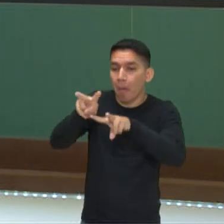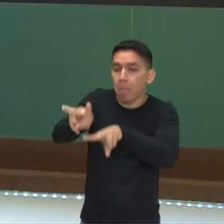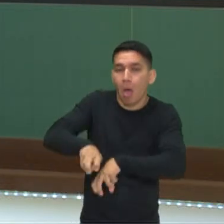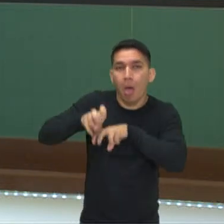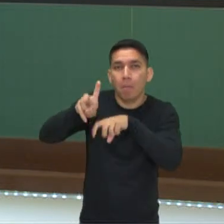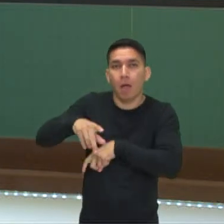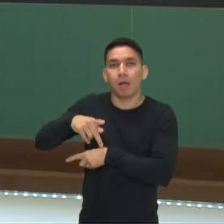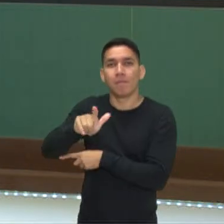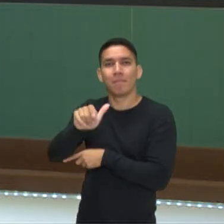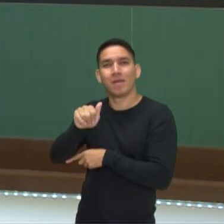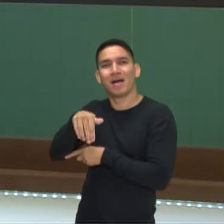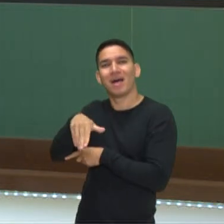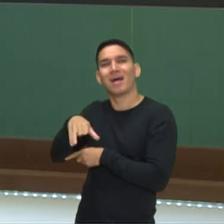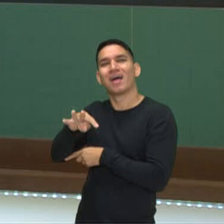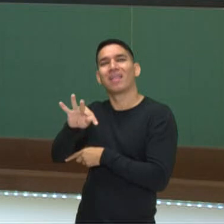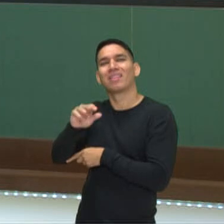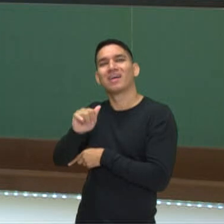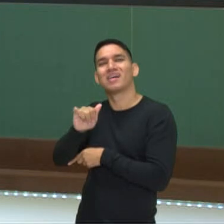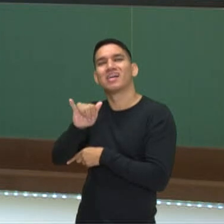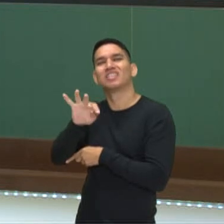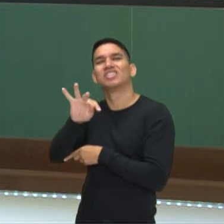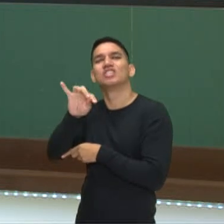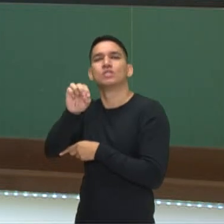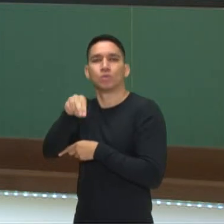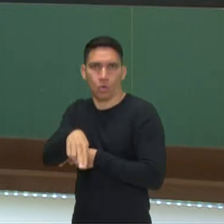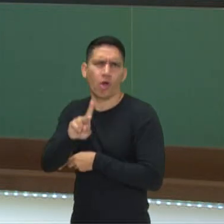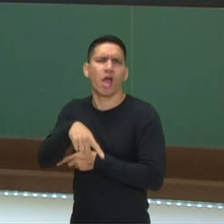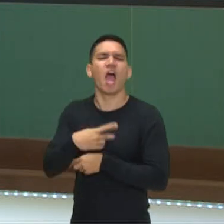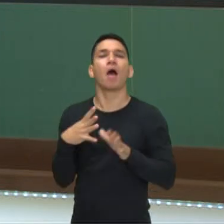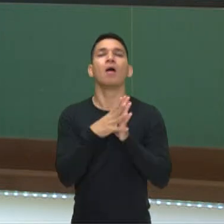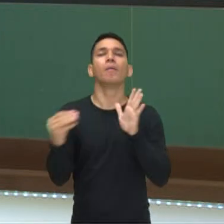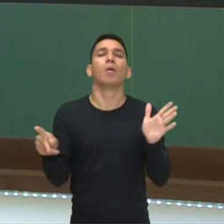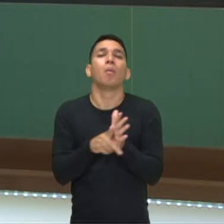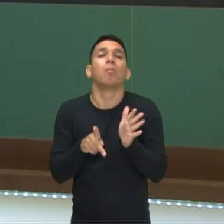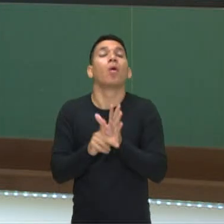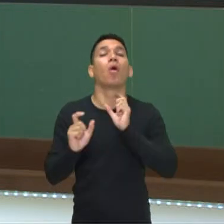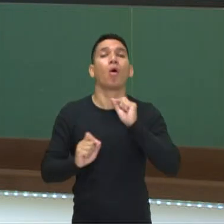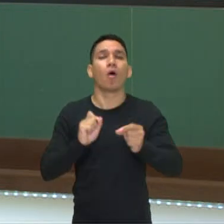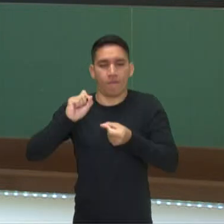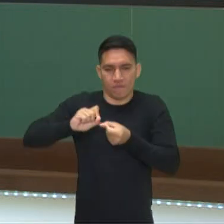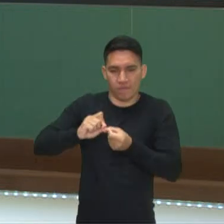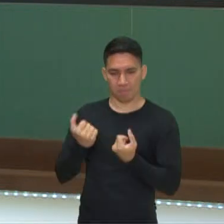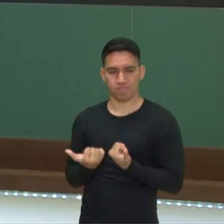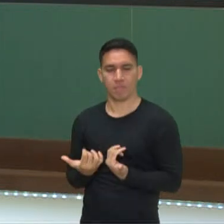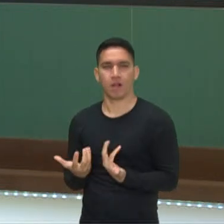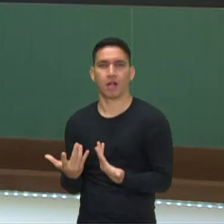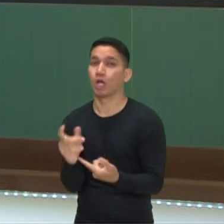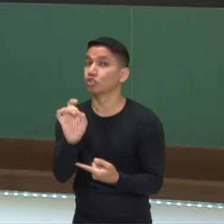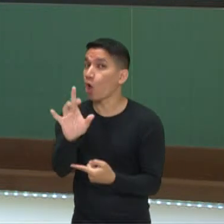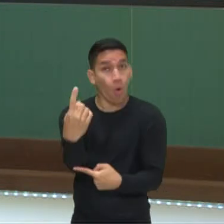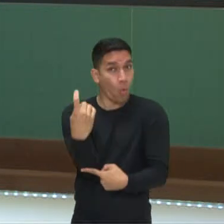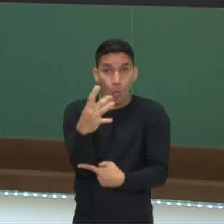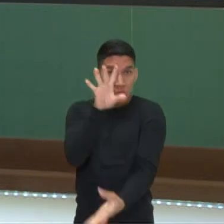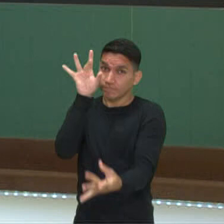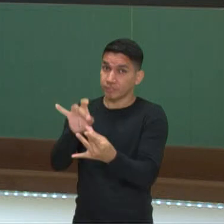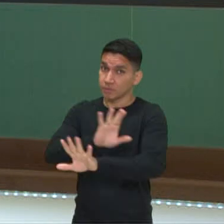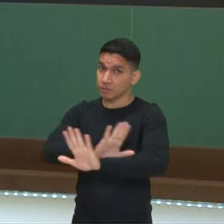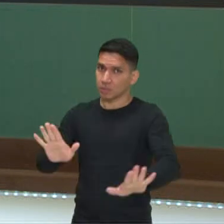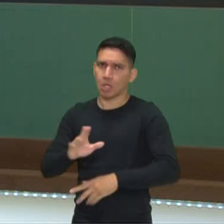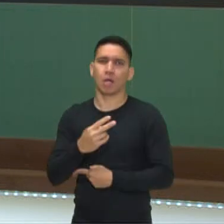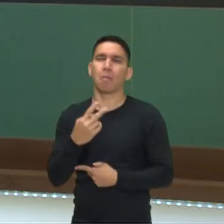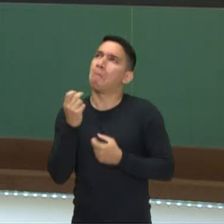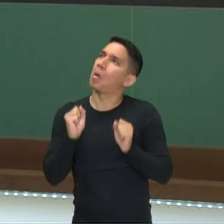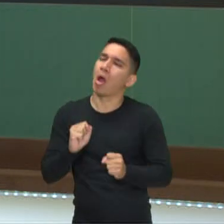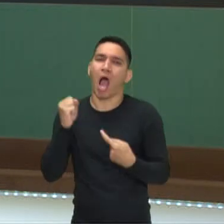plantation. O plantation, ele é um modelo de você plantar somente um produto, né? Então pode ser